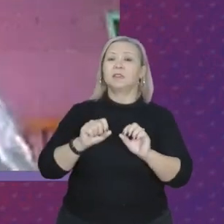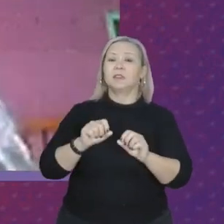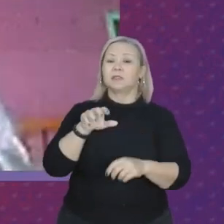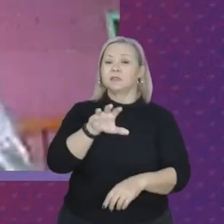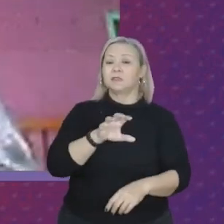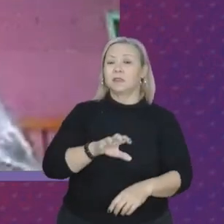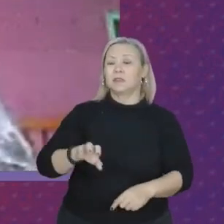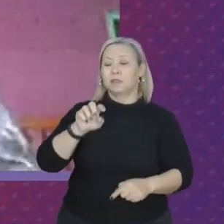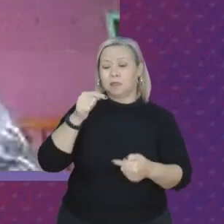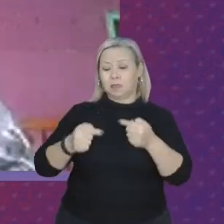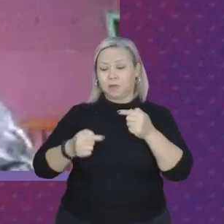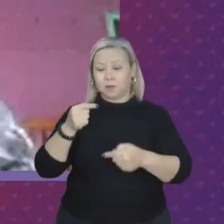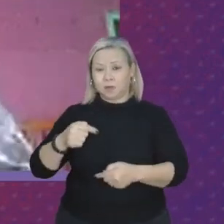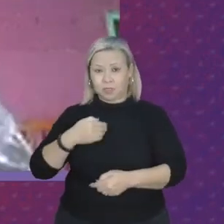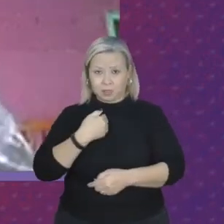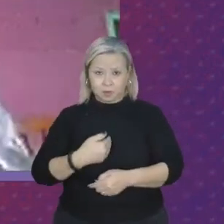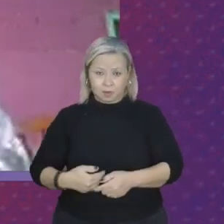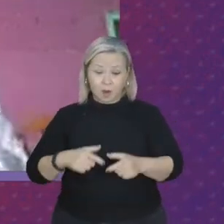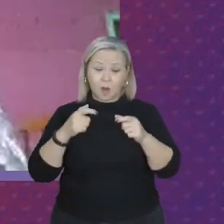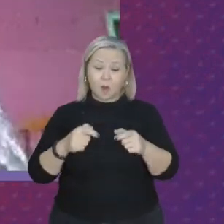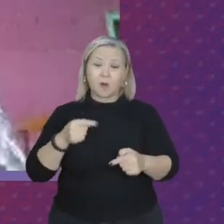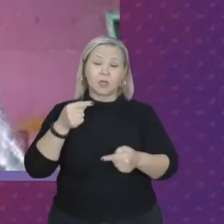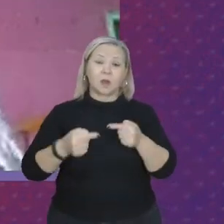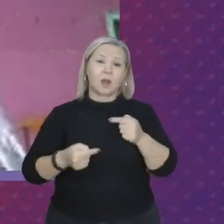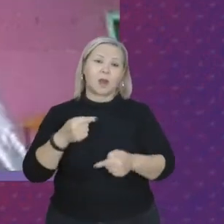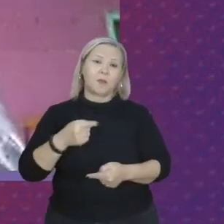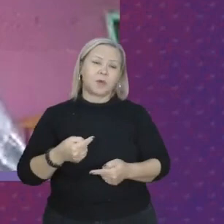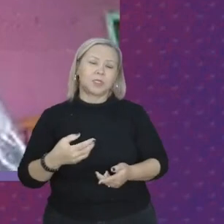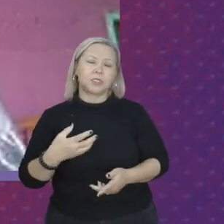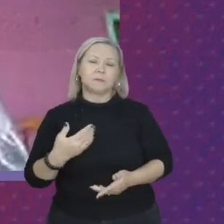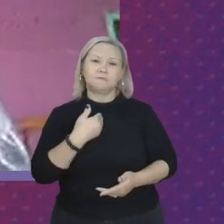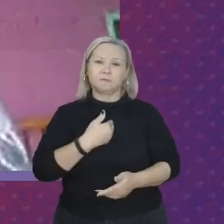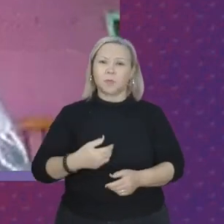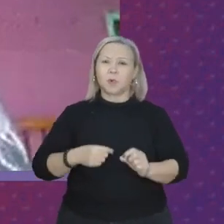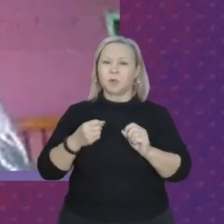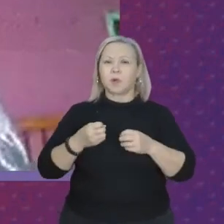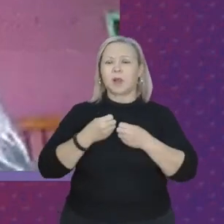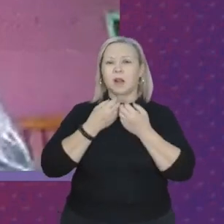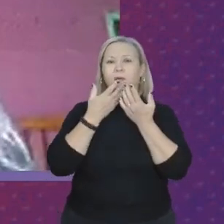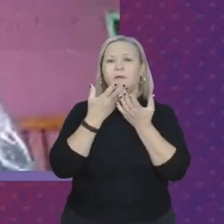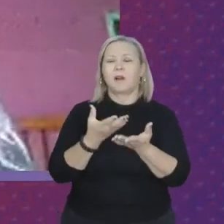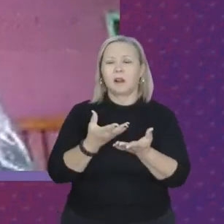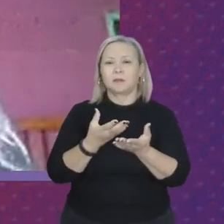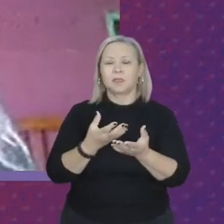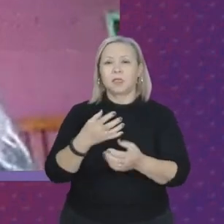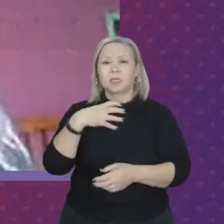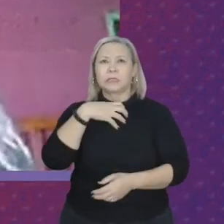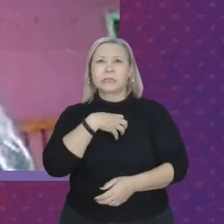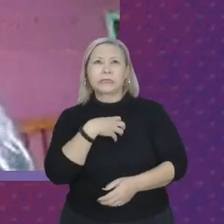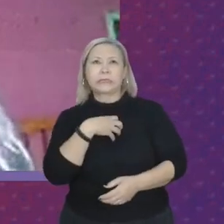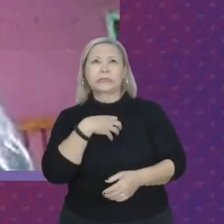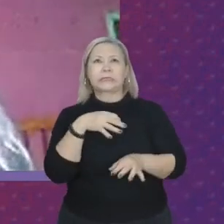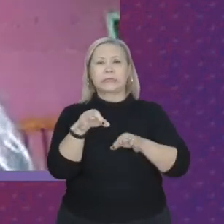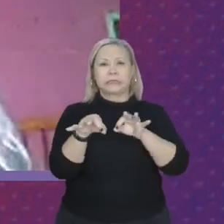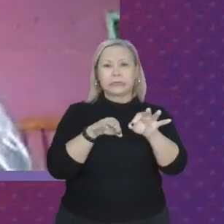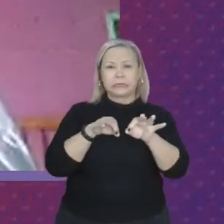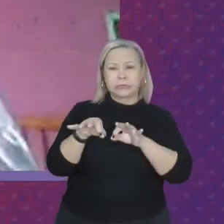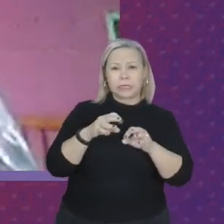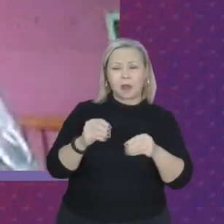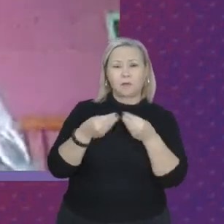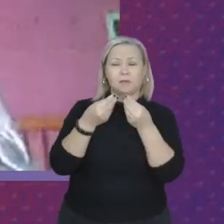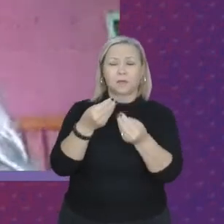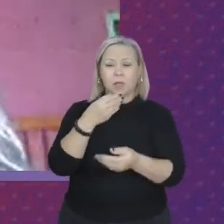das políticas públicas, onde é que a política pública ela é disputada no sentido de construir e conceber um problema